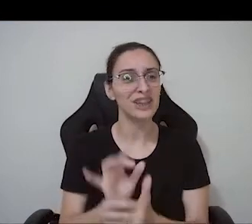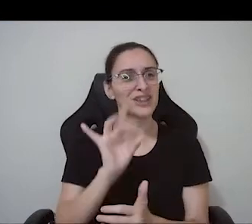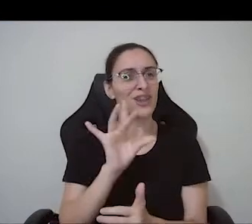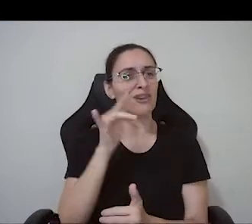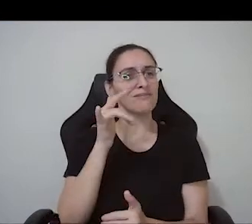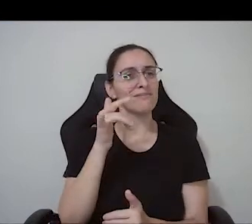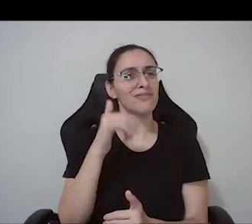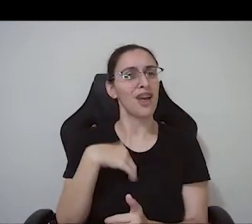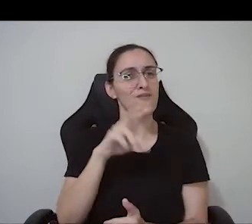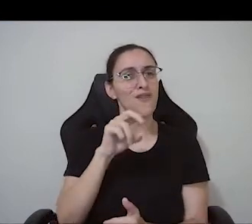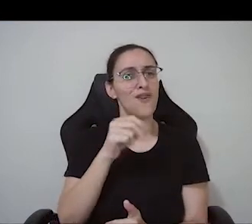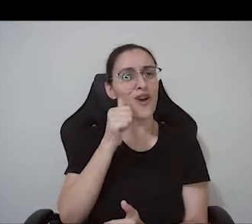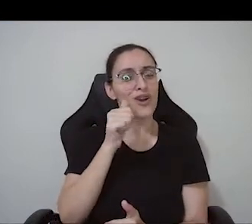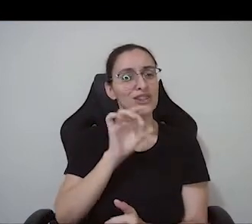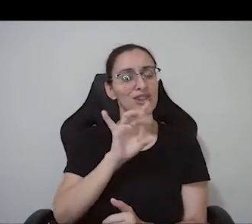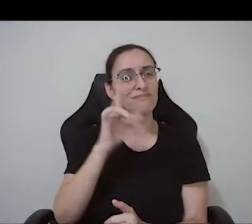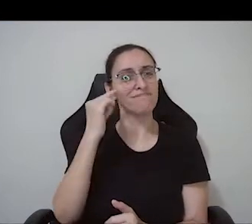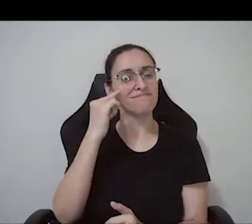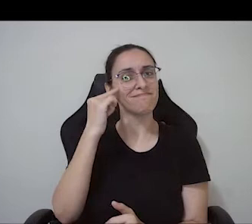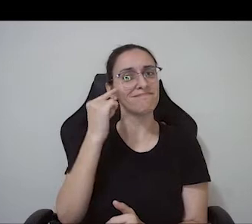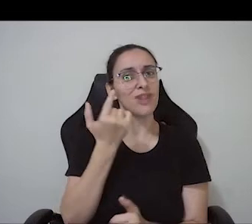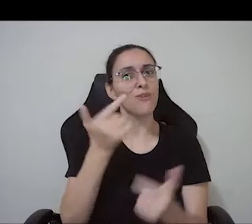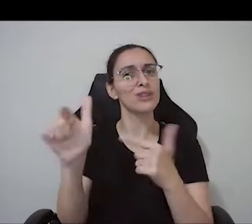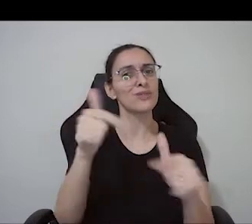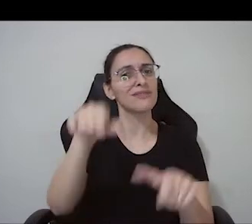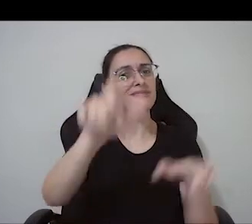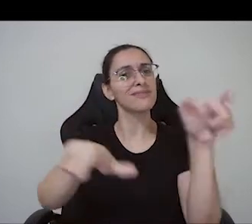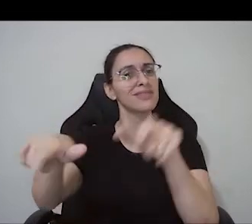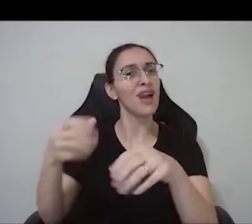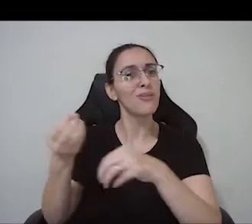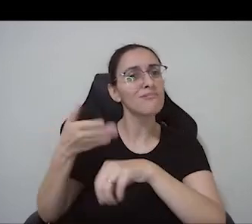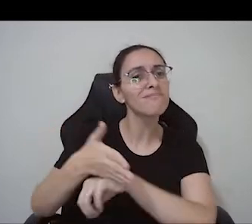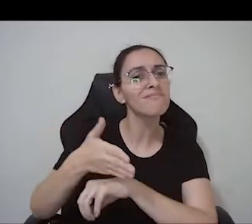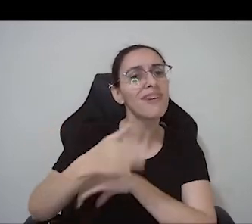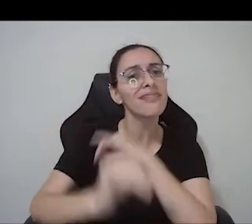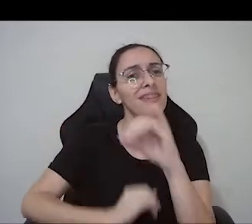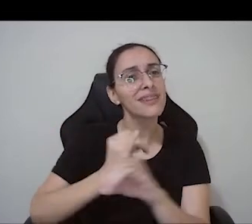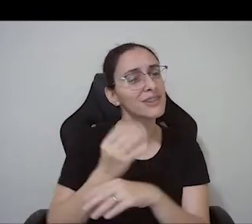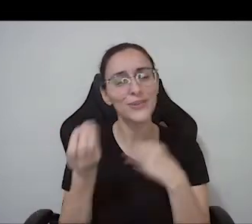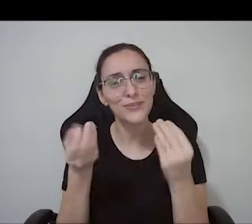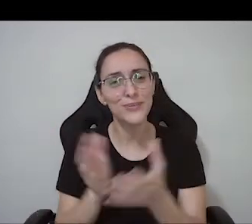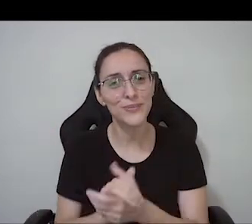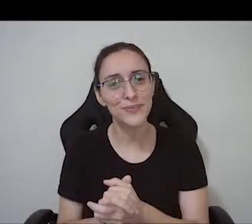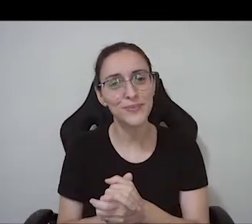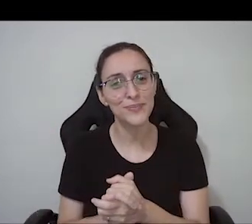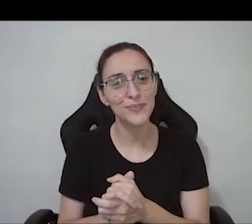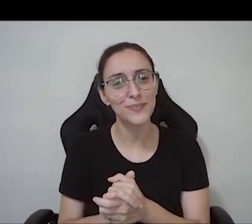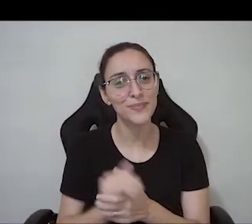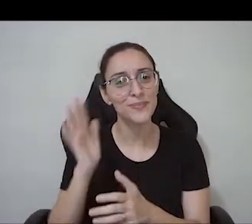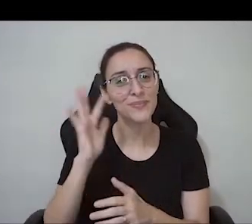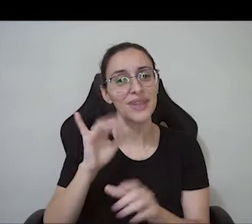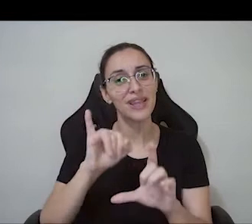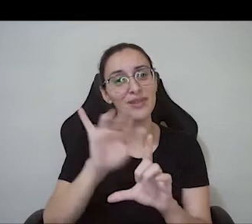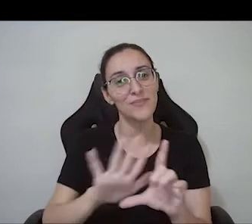só à minha avó, eu comecei a pensar como outras pessoas navegam na internet. E eu trouxe algumas imagens